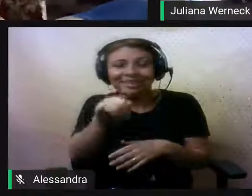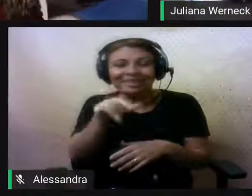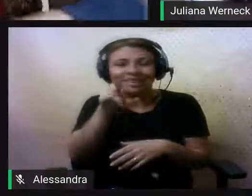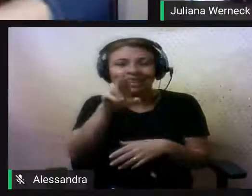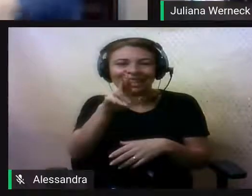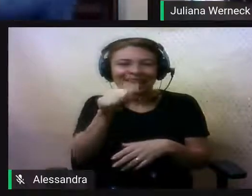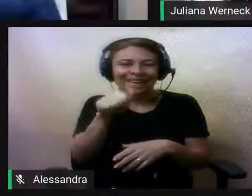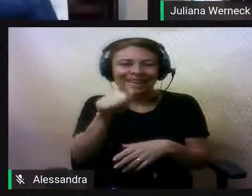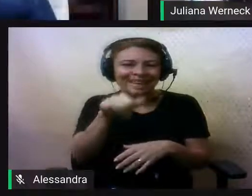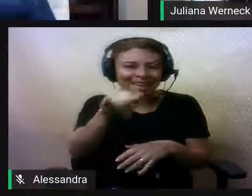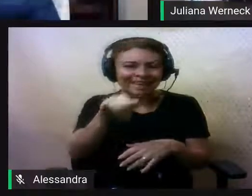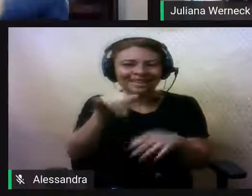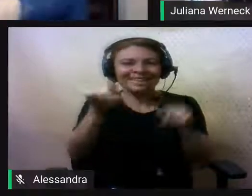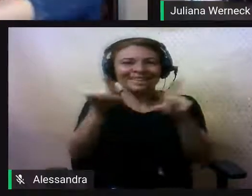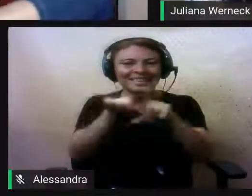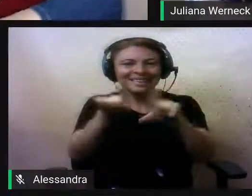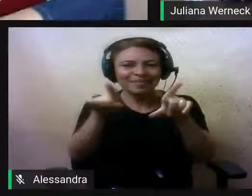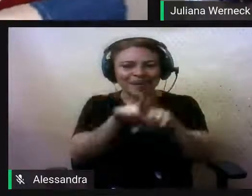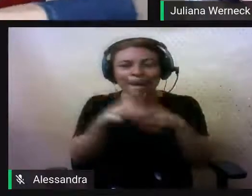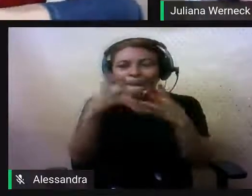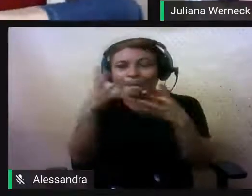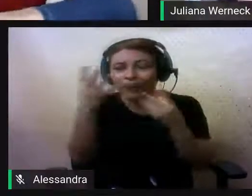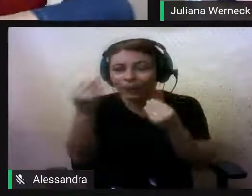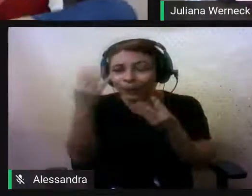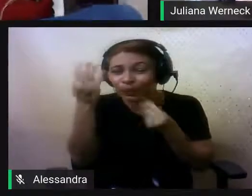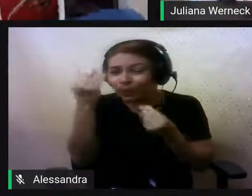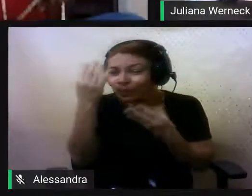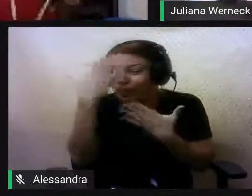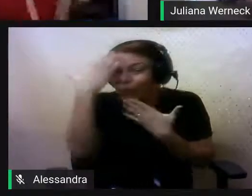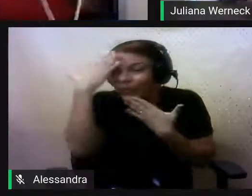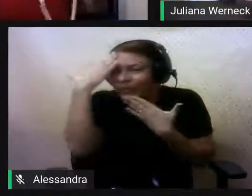assim, muito obrigada.